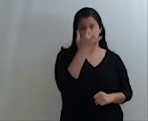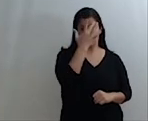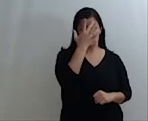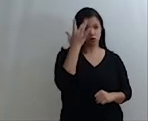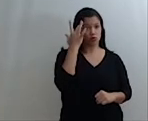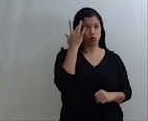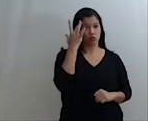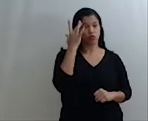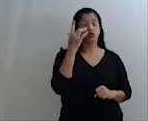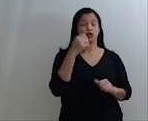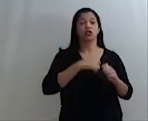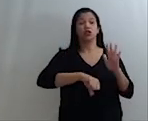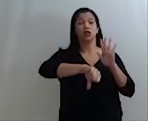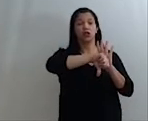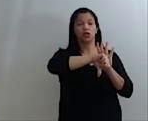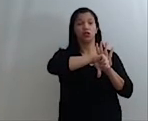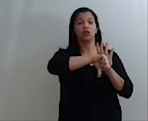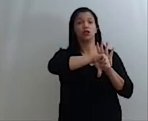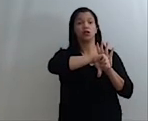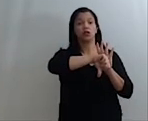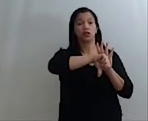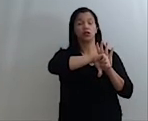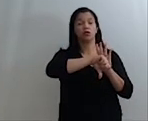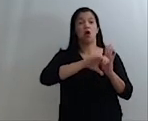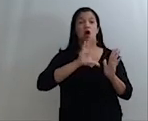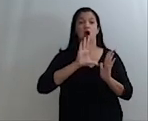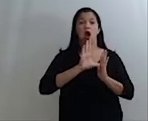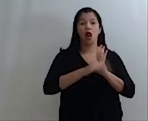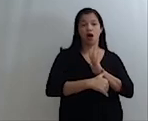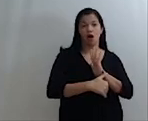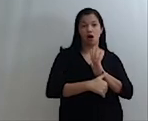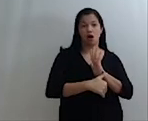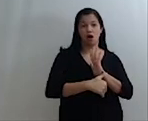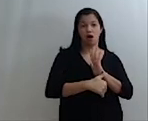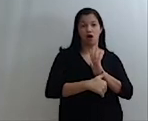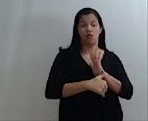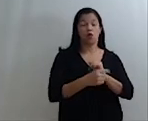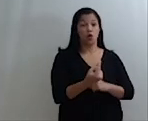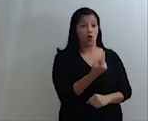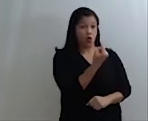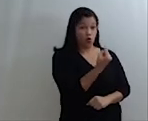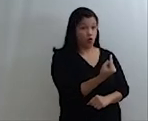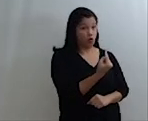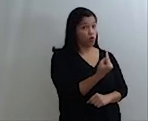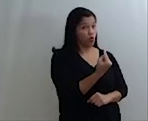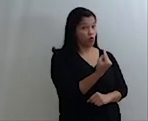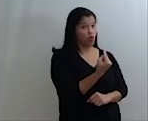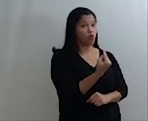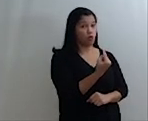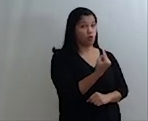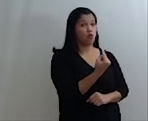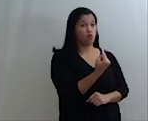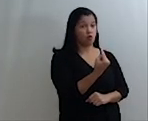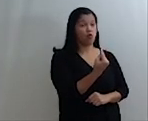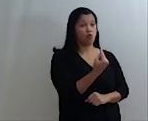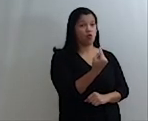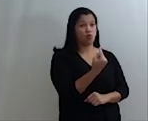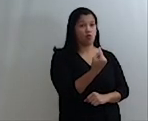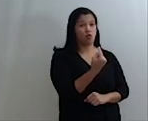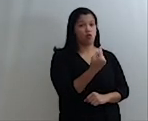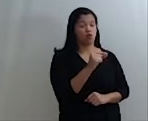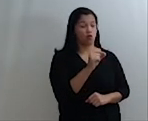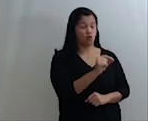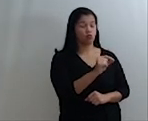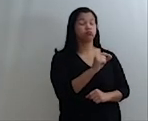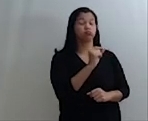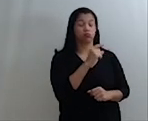em concurso de pessoas um deles foi condenado exclusivamente com base em reconhecimento fotográfico realizado